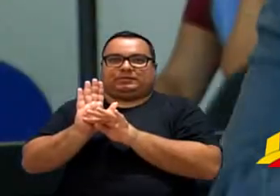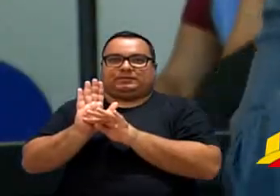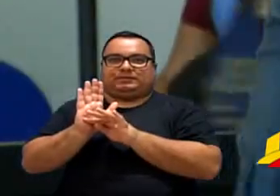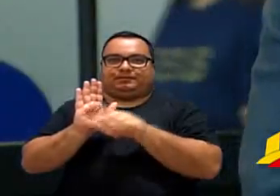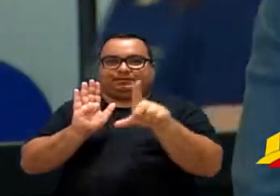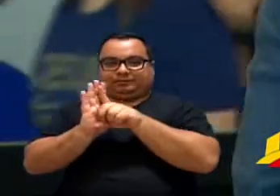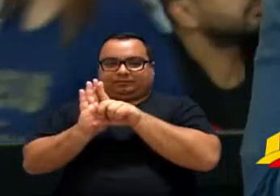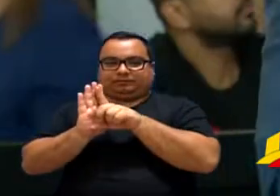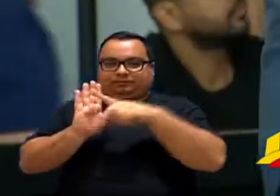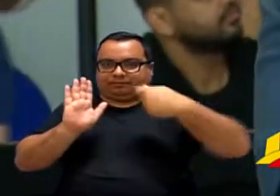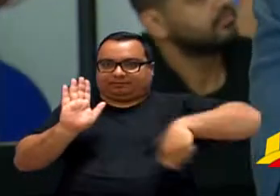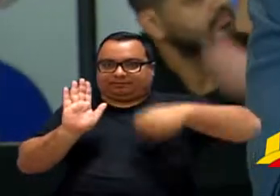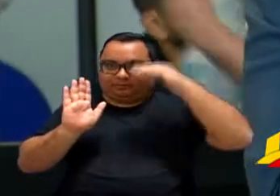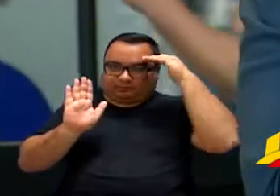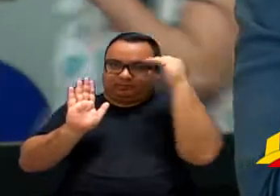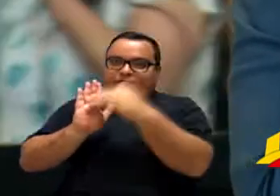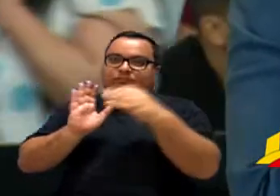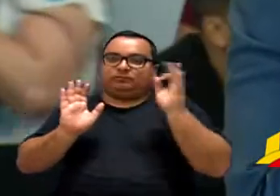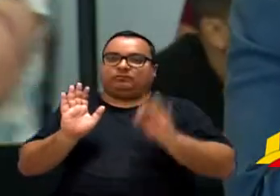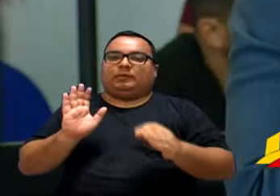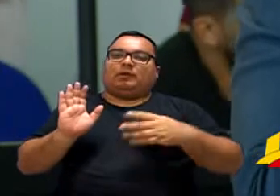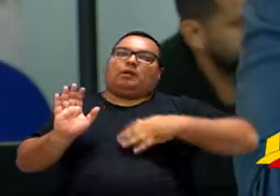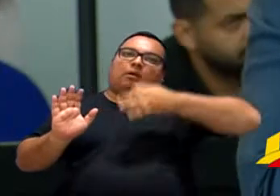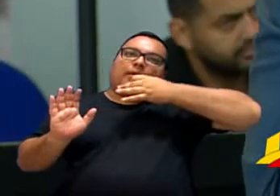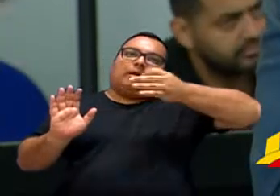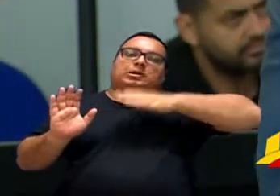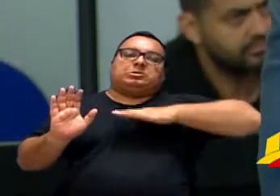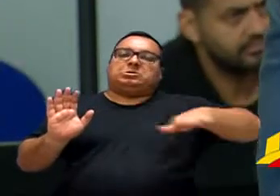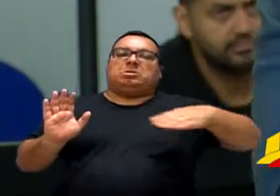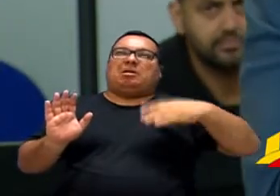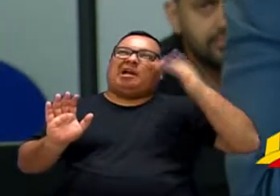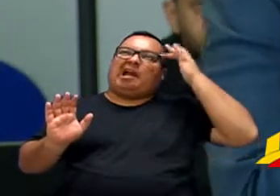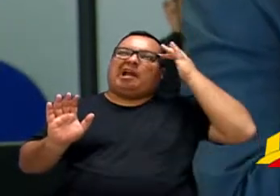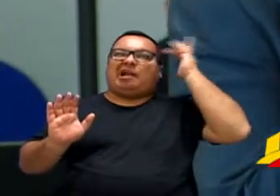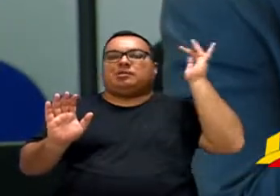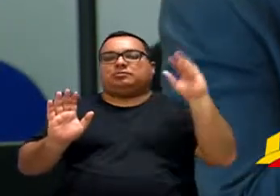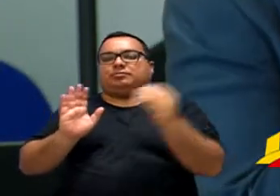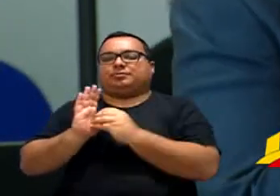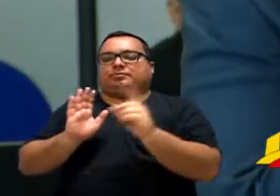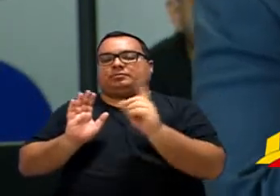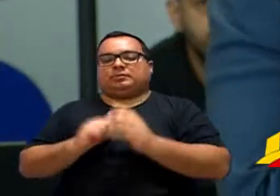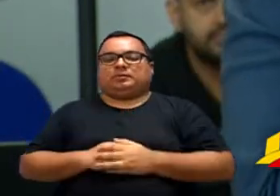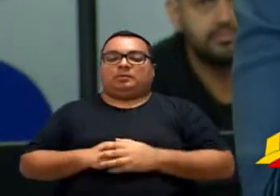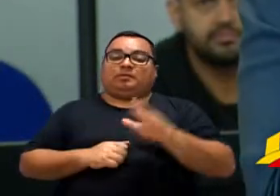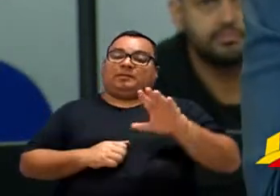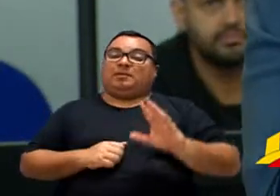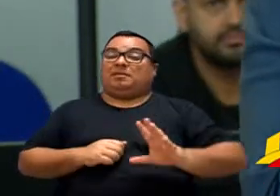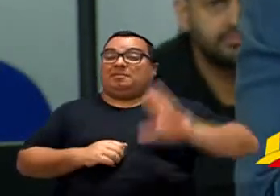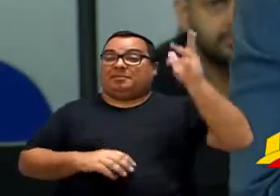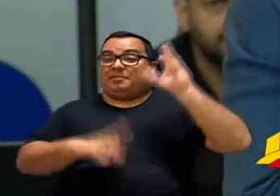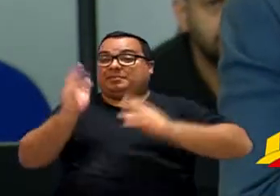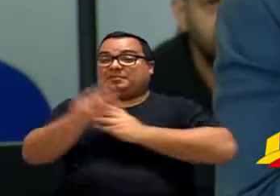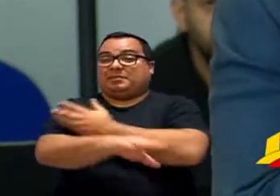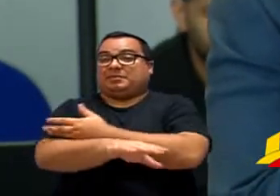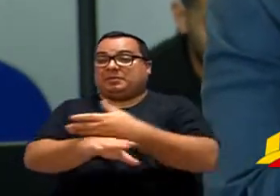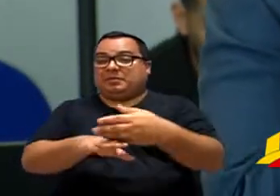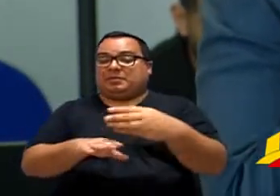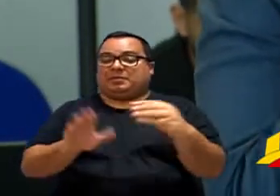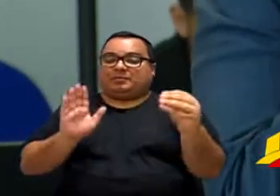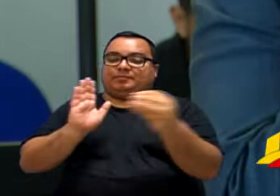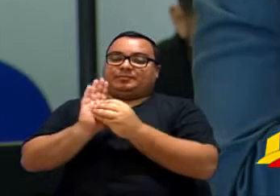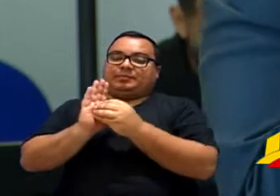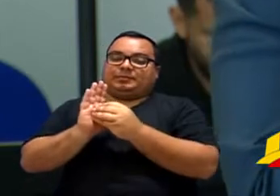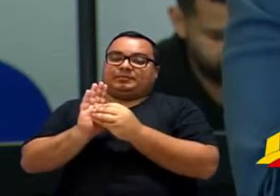legal ele não pode dar baseado na sua opinião o que vem acontecendo aqui nessa casa é um verdadeiro absurdo